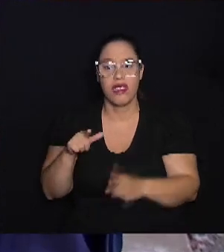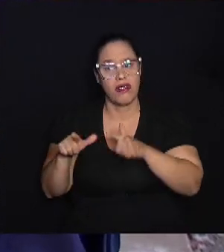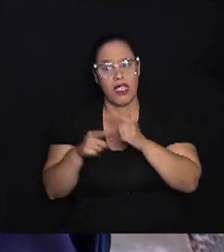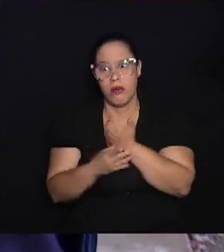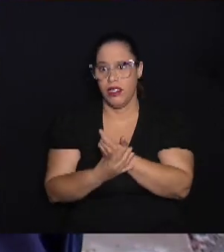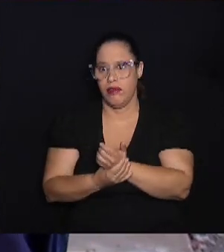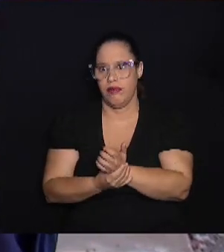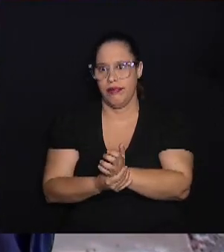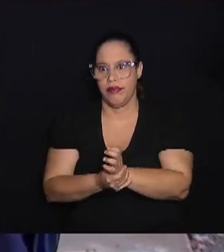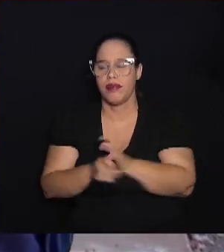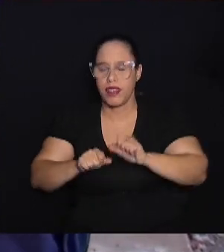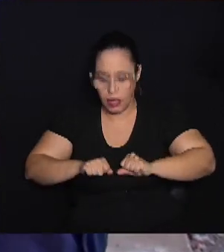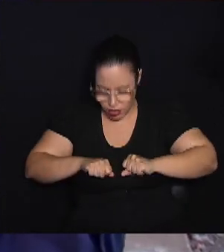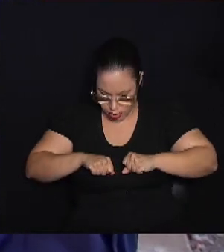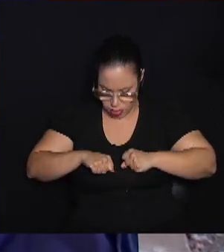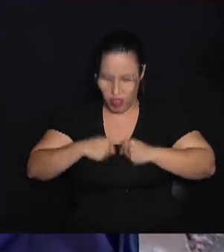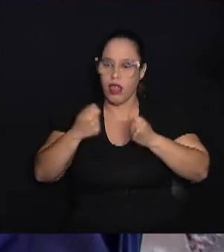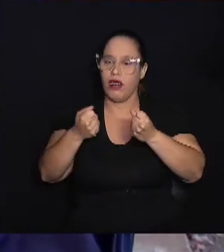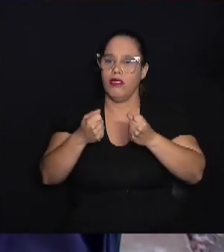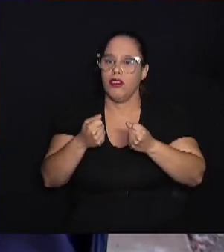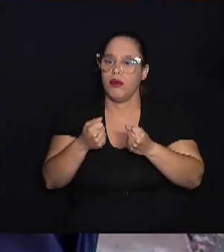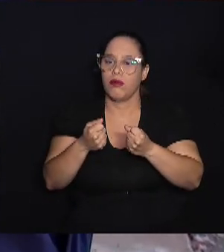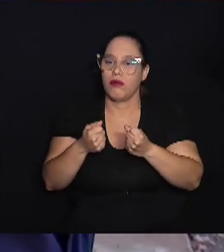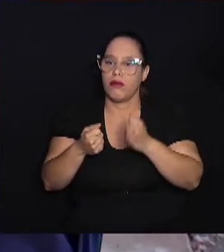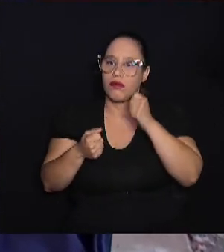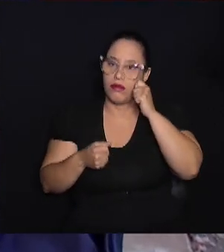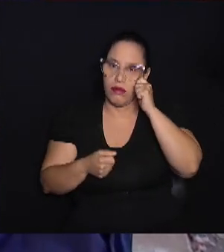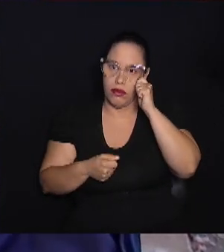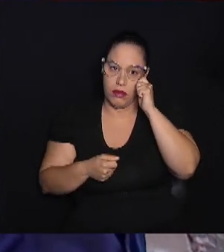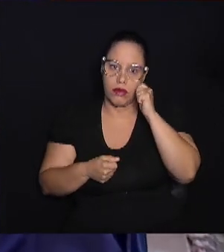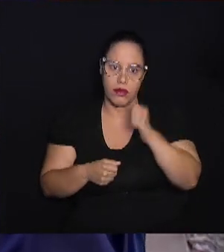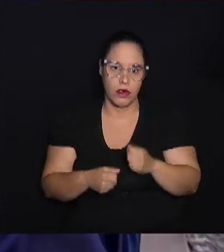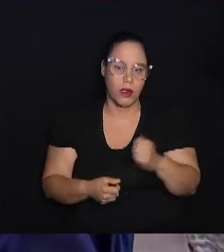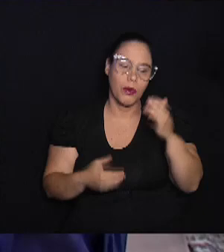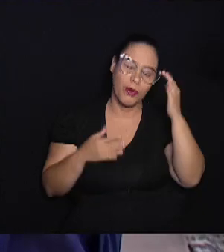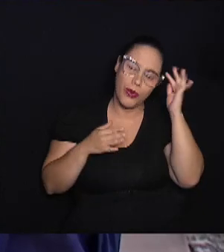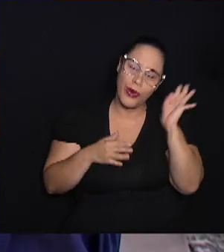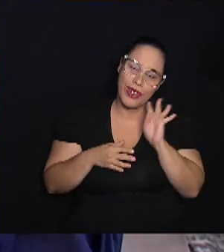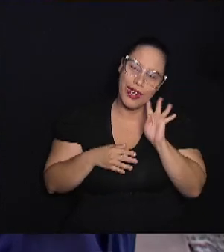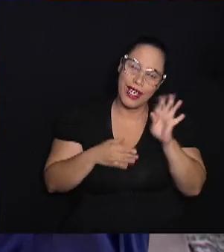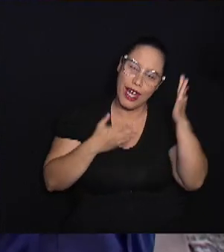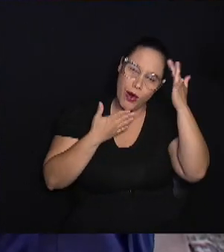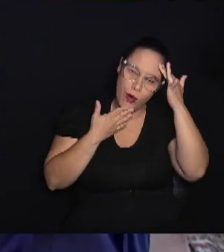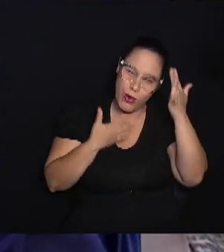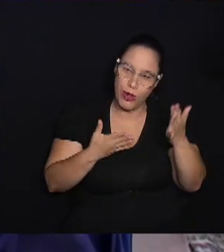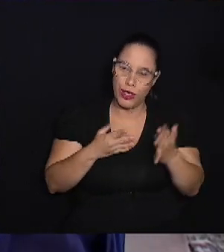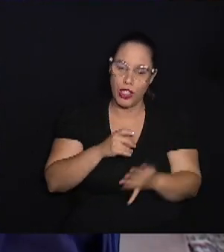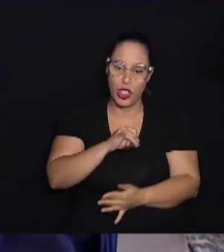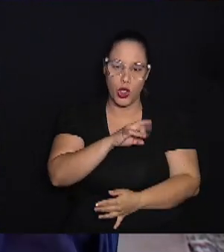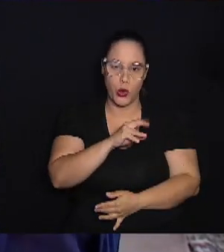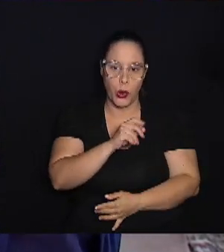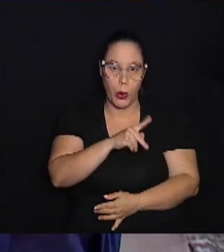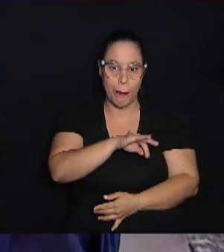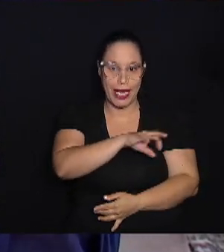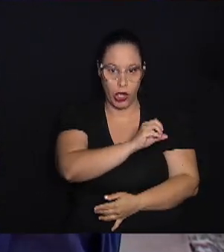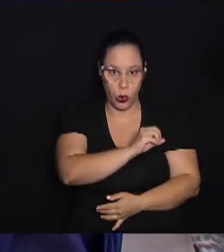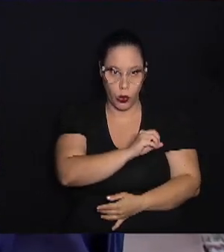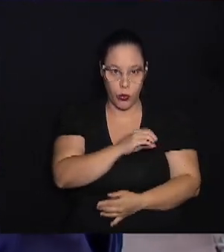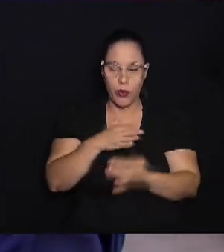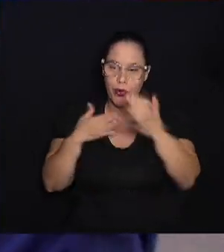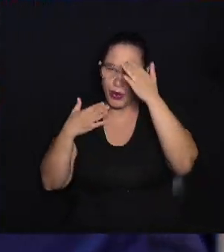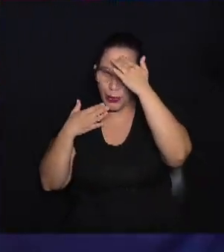da dedicação. Tem que estar disposto. Tem, muito disposto. Muito legal, muito obrigada, viu, tio Pingo? Eu que agradeço, obrigado por tudo.